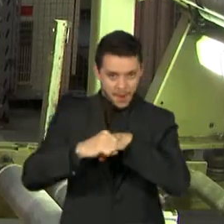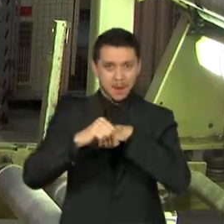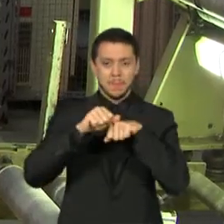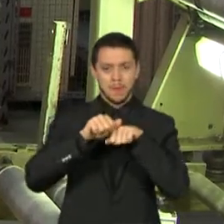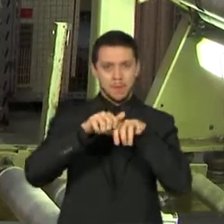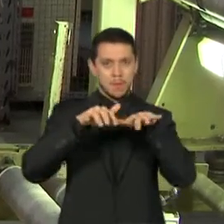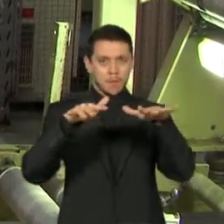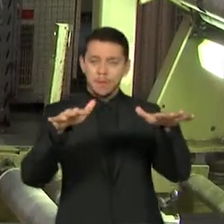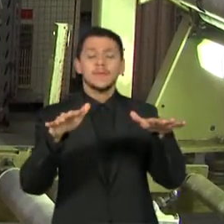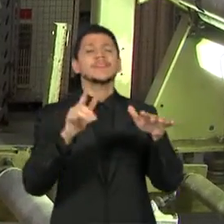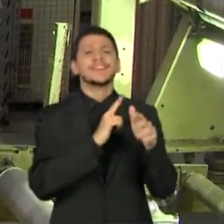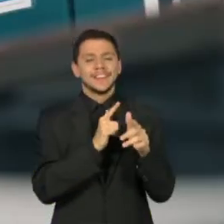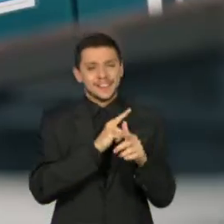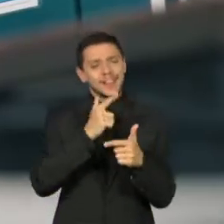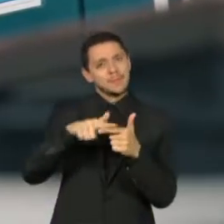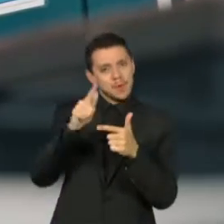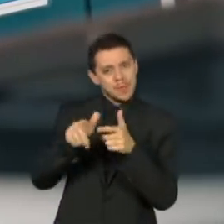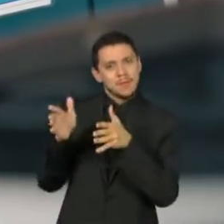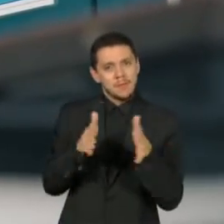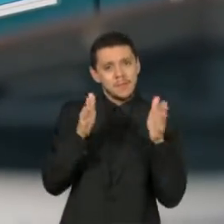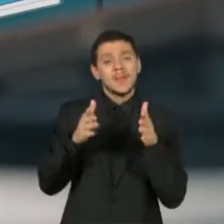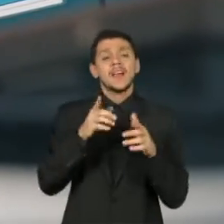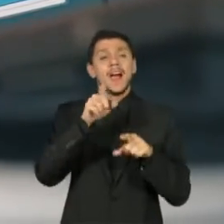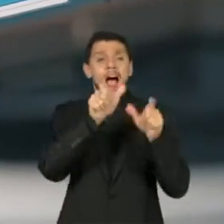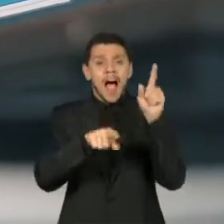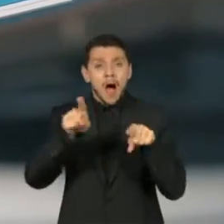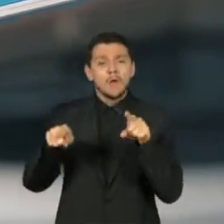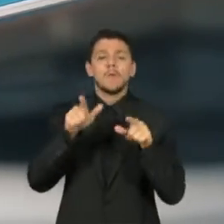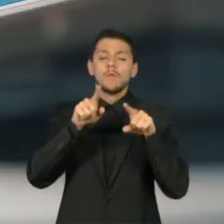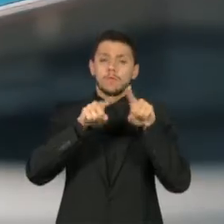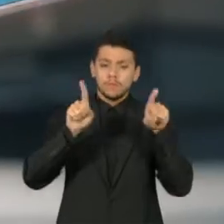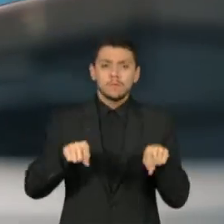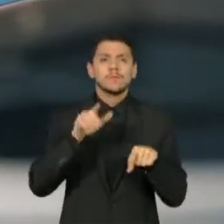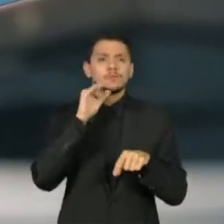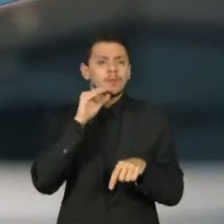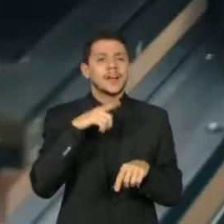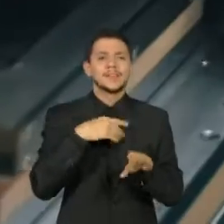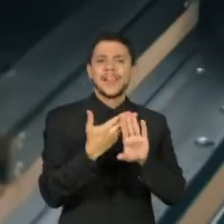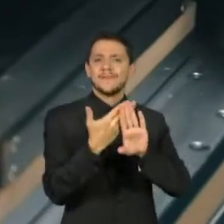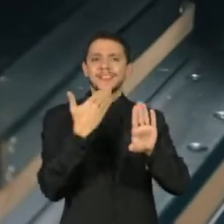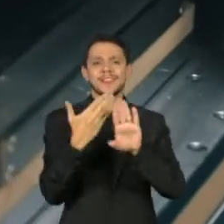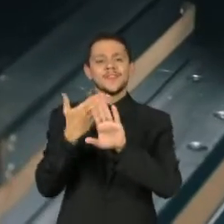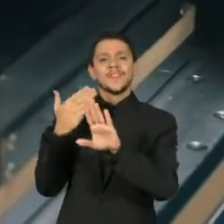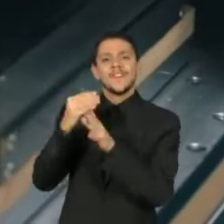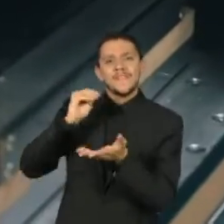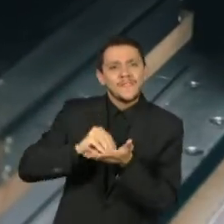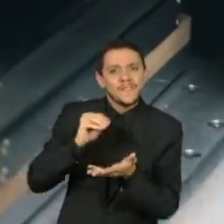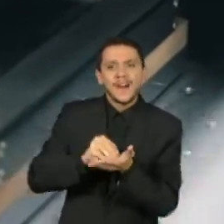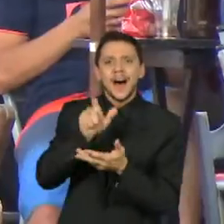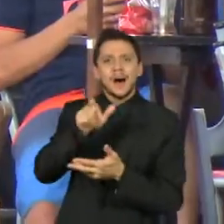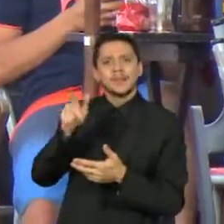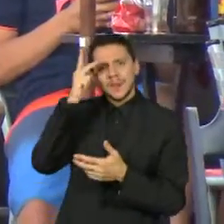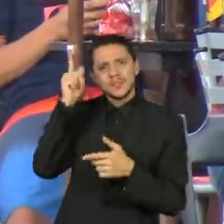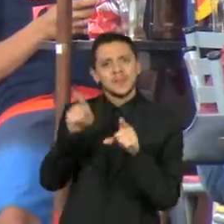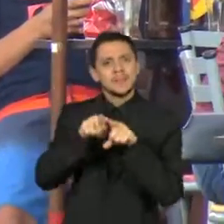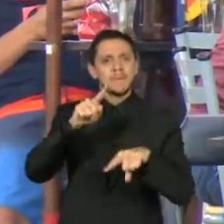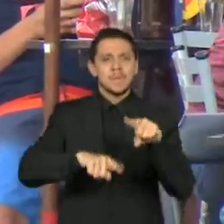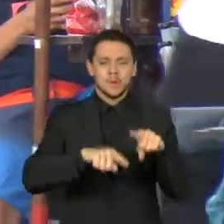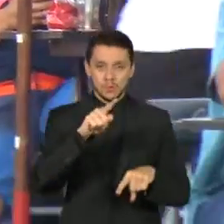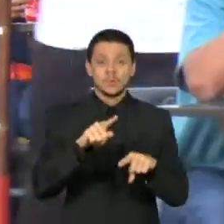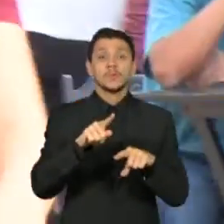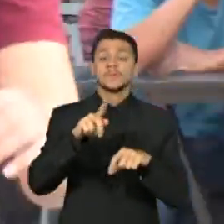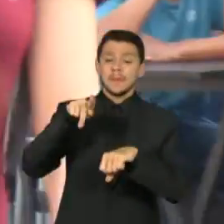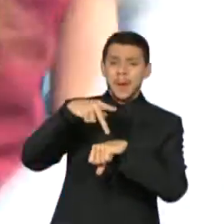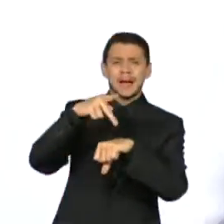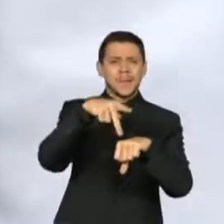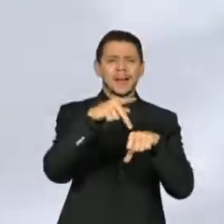Com funcionários afastados, falta mão de obra e a escassez de produtos. Em muitos países, incluindo o Brasil, o tempo de